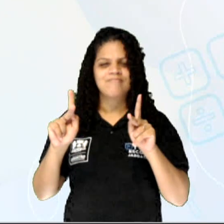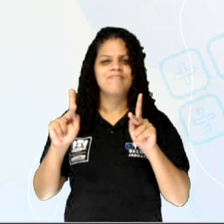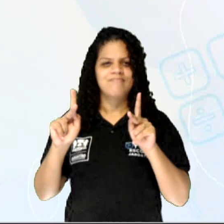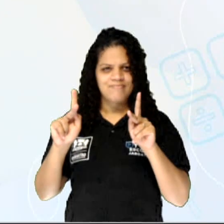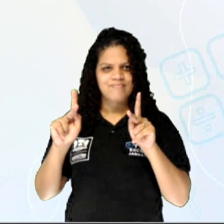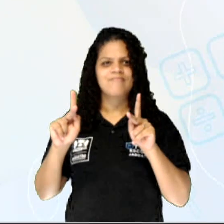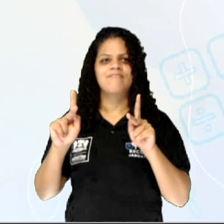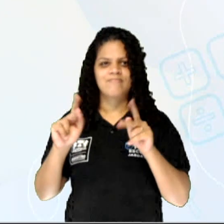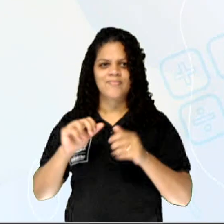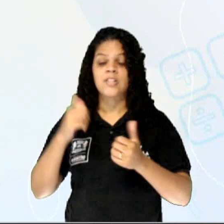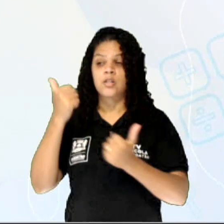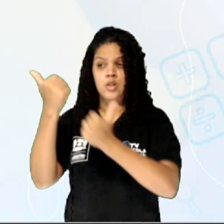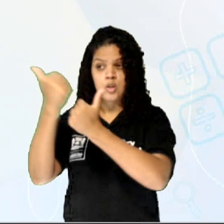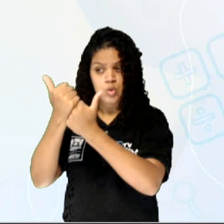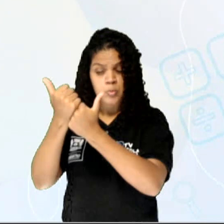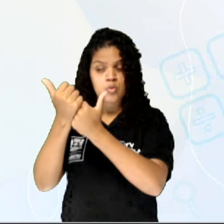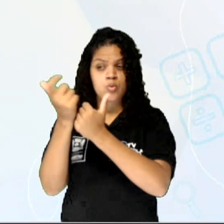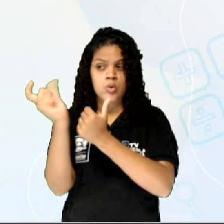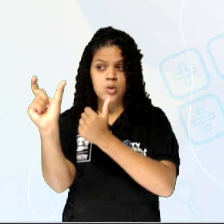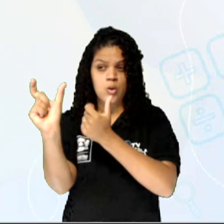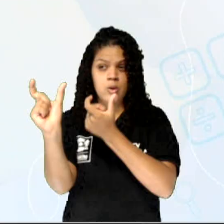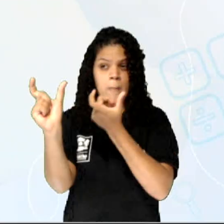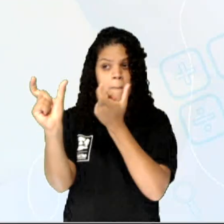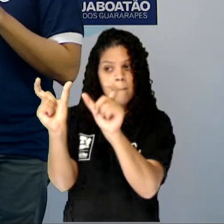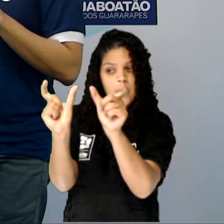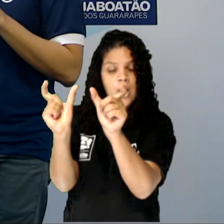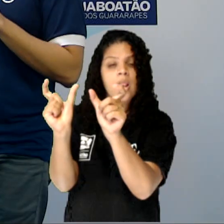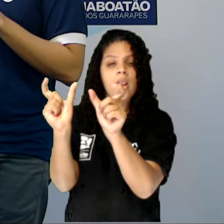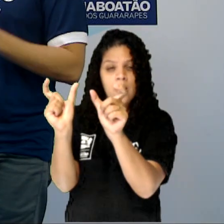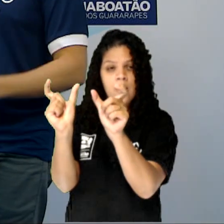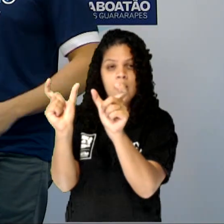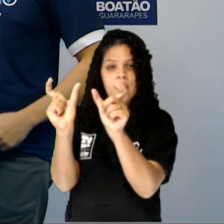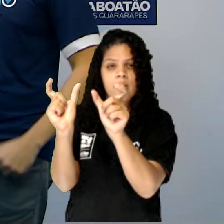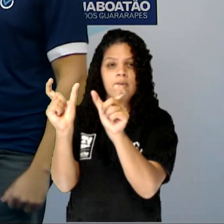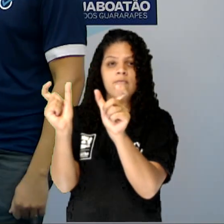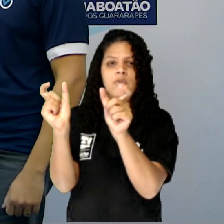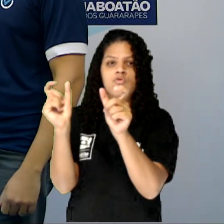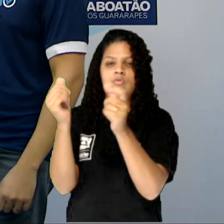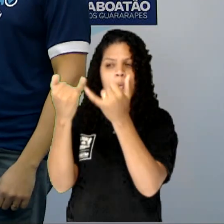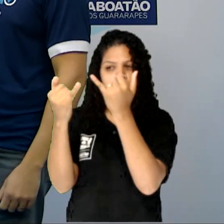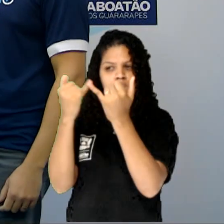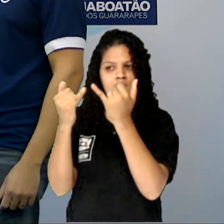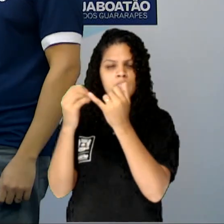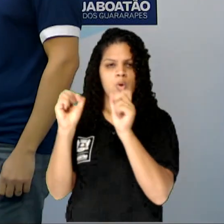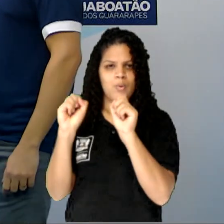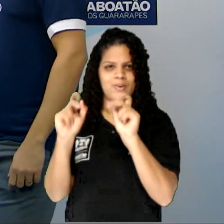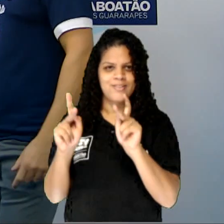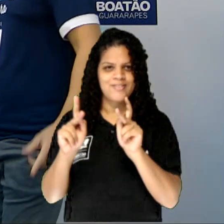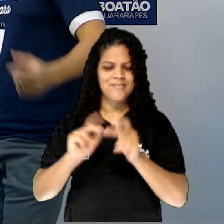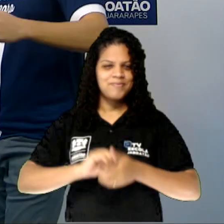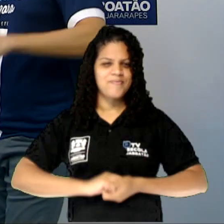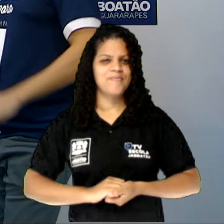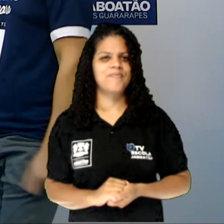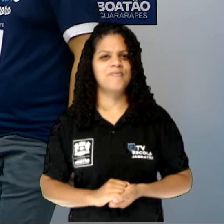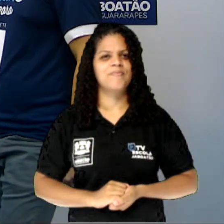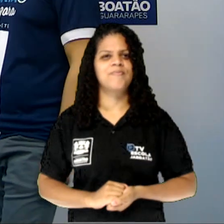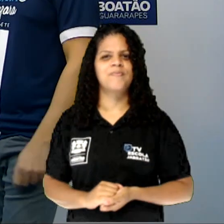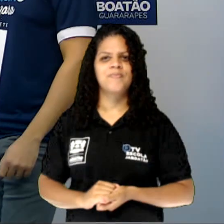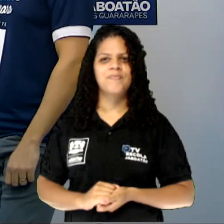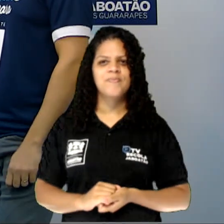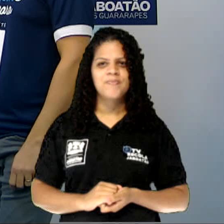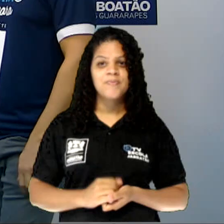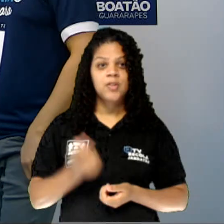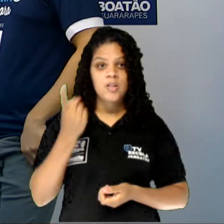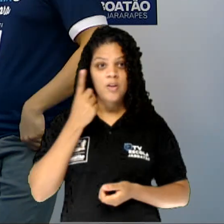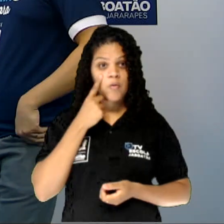nessa substituição as duas expressões são equivalentes, ok? Vamos comigo aí agora pular